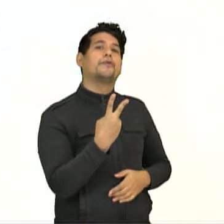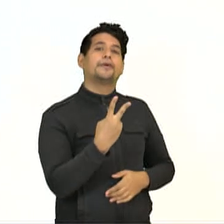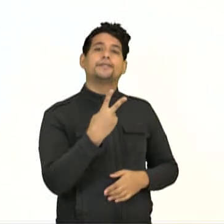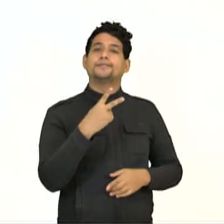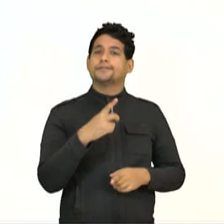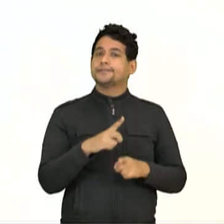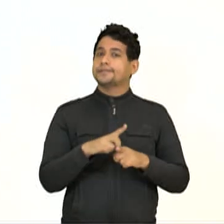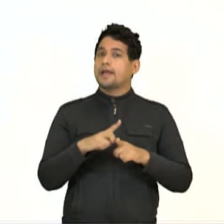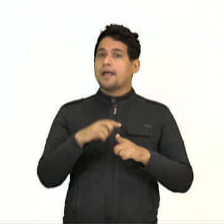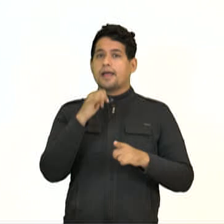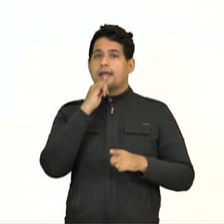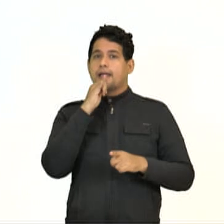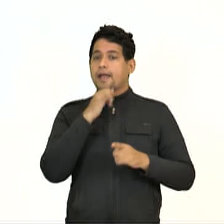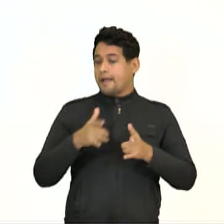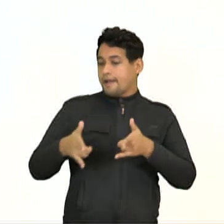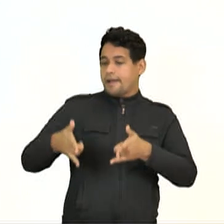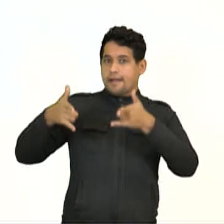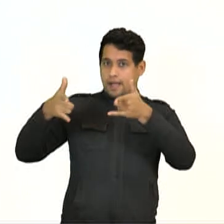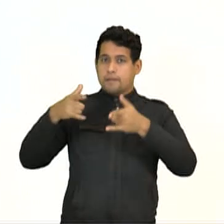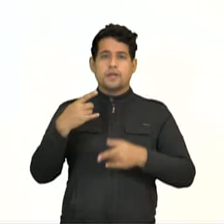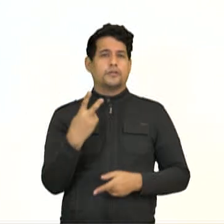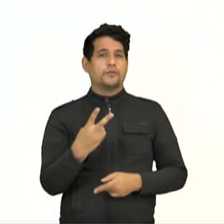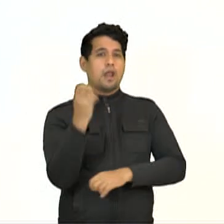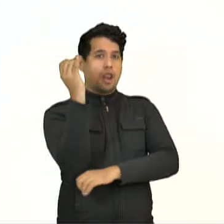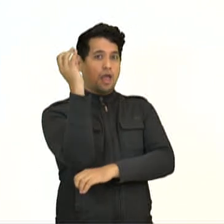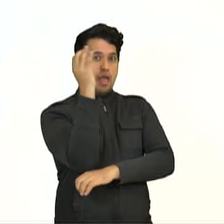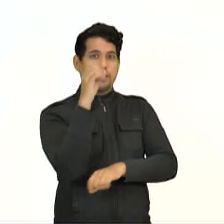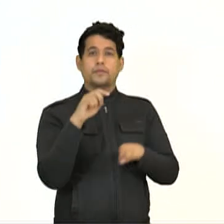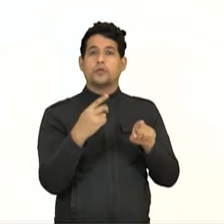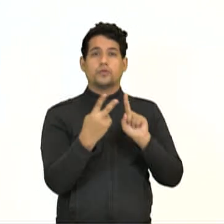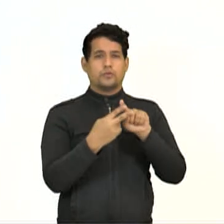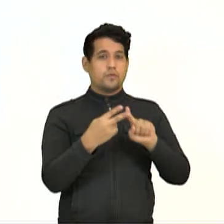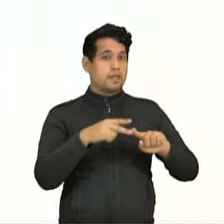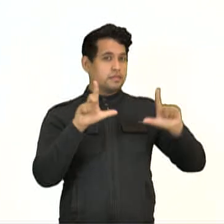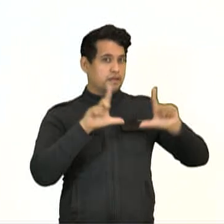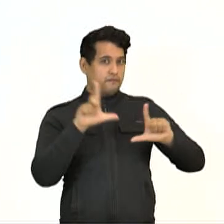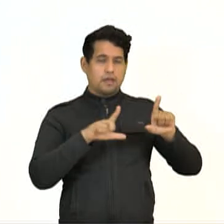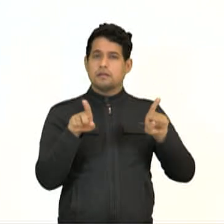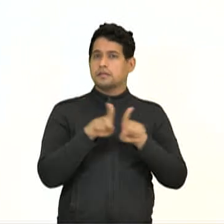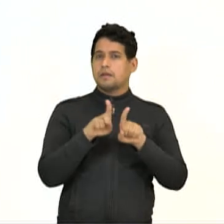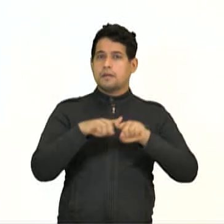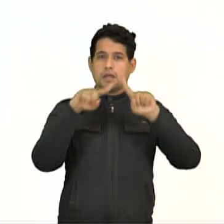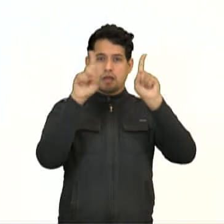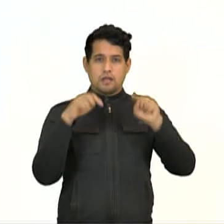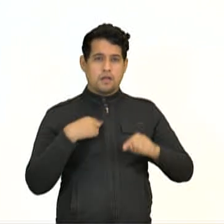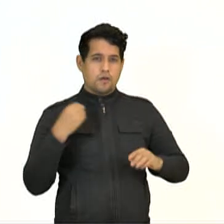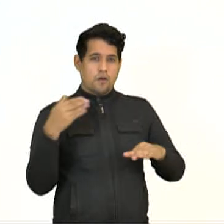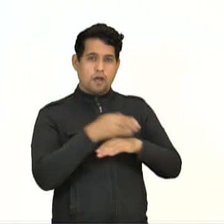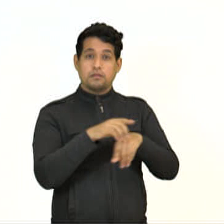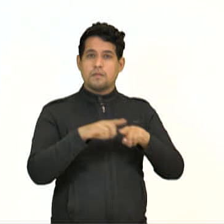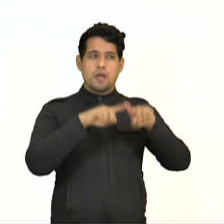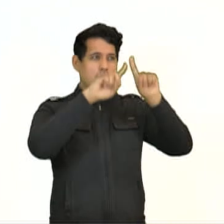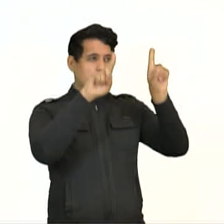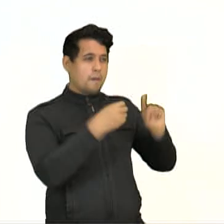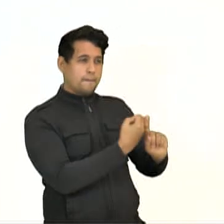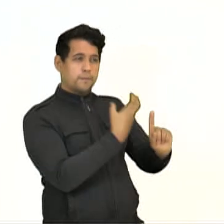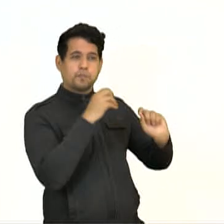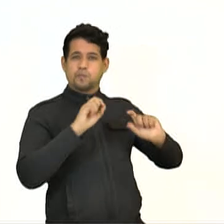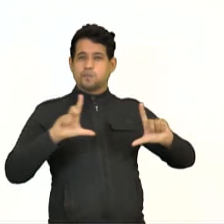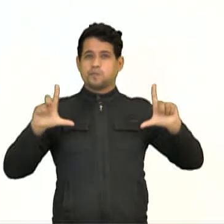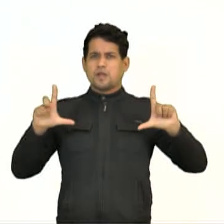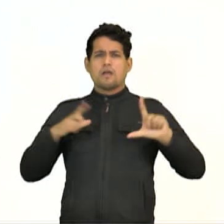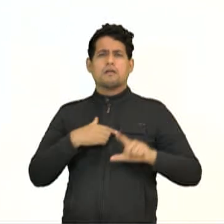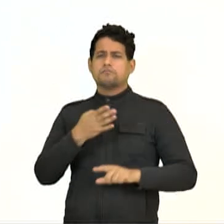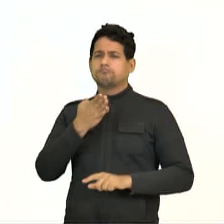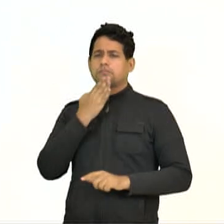2 lamps. There's a TV, a desk, a wardrobe and a big mirror. E eu quero que você